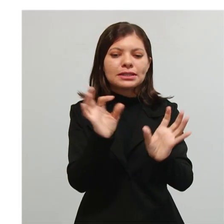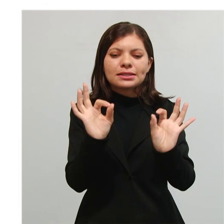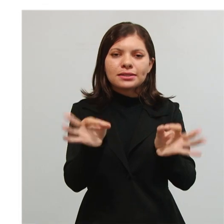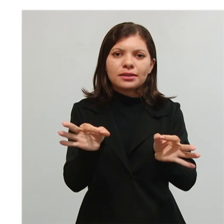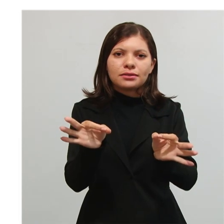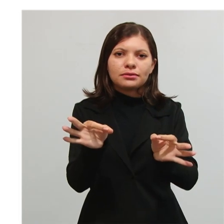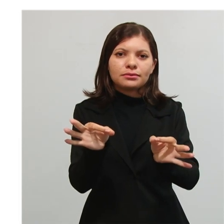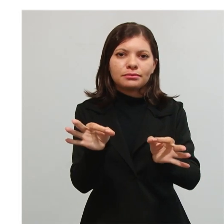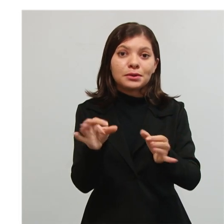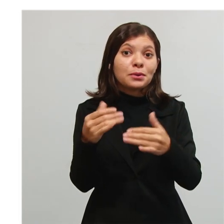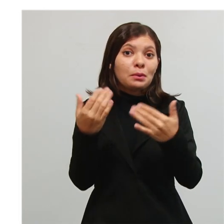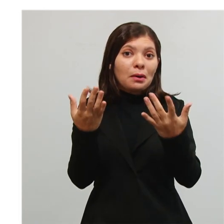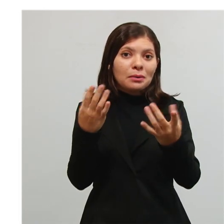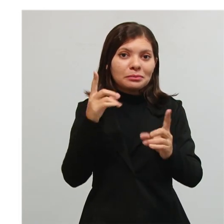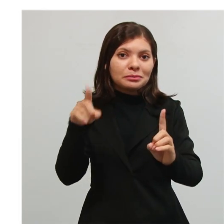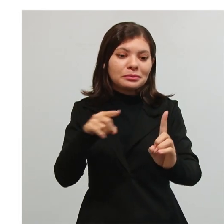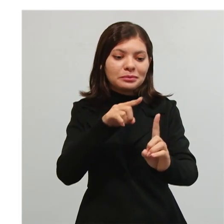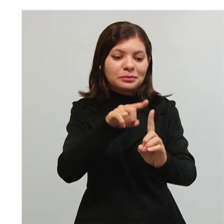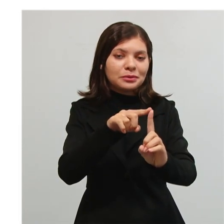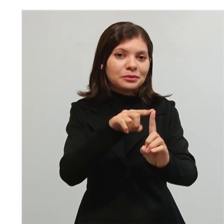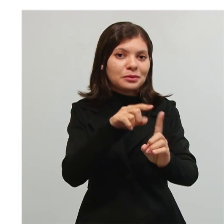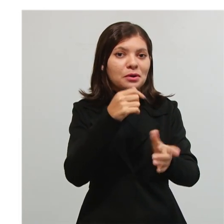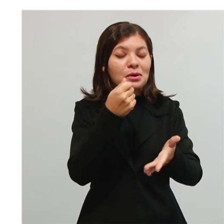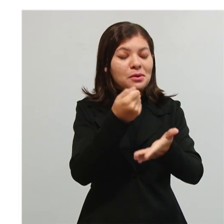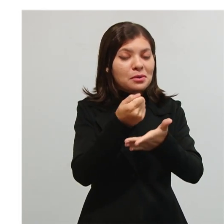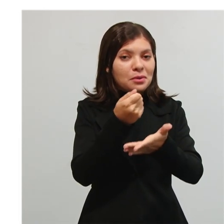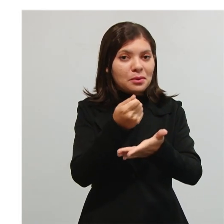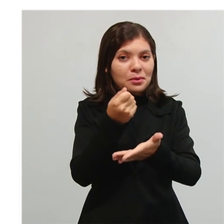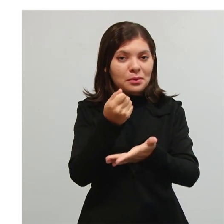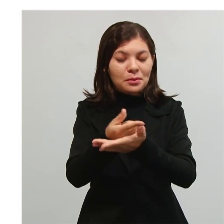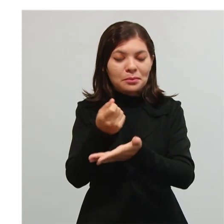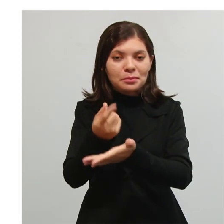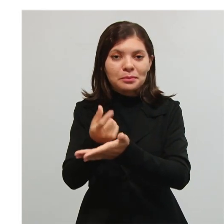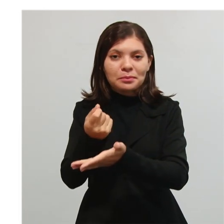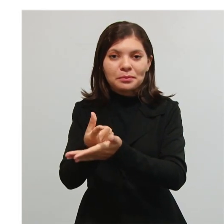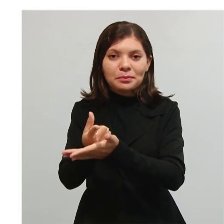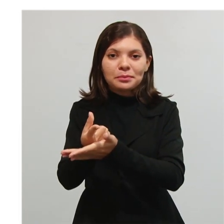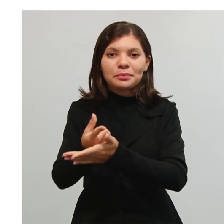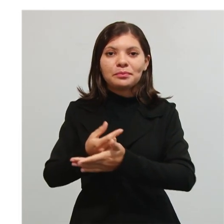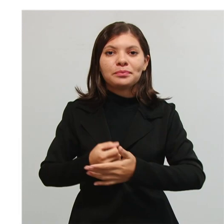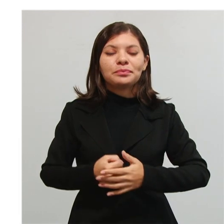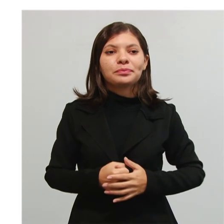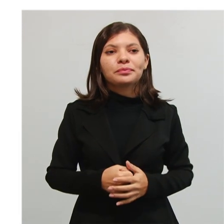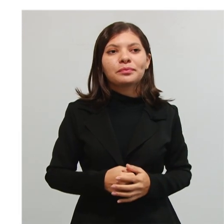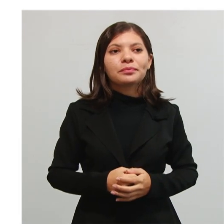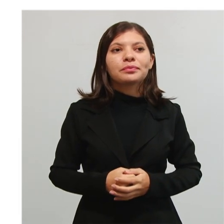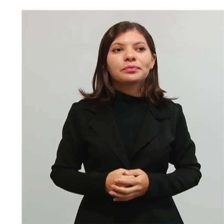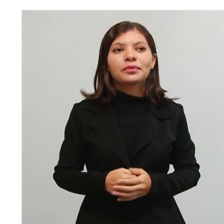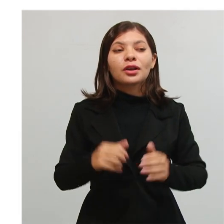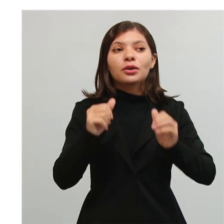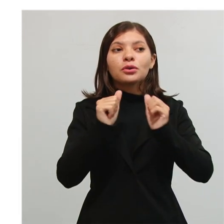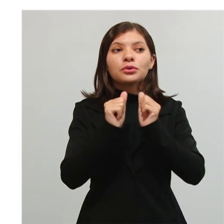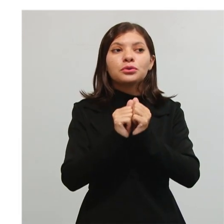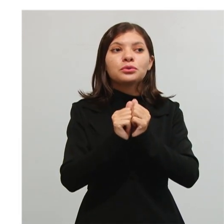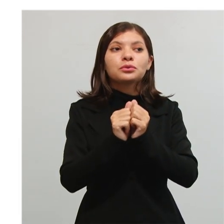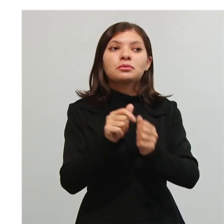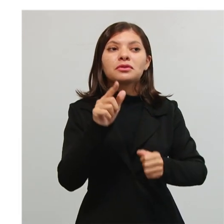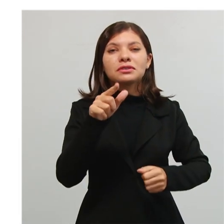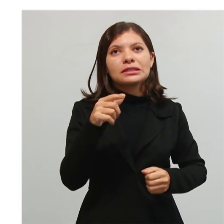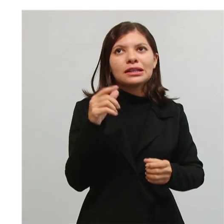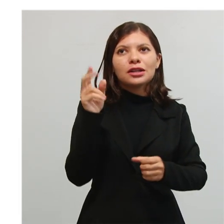Qual é o objetivo comprar uma cobre leito como a fronha né ali o conjuntinho para você